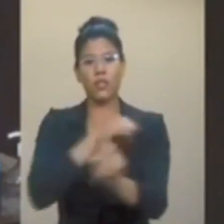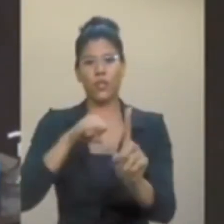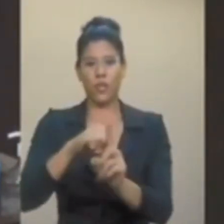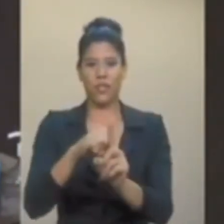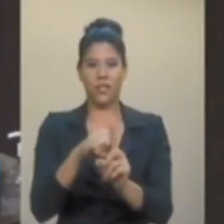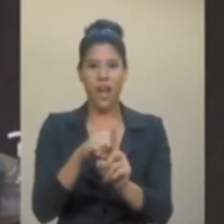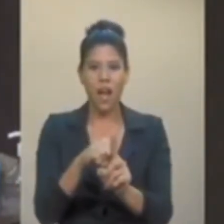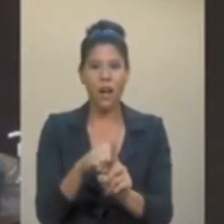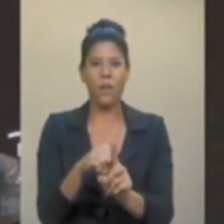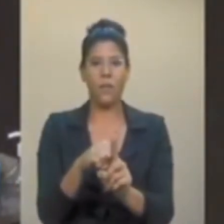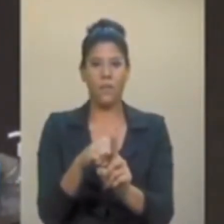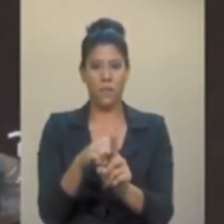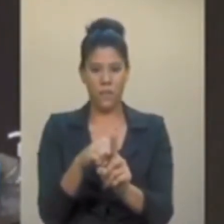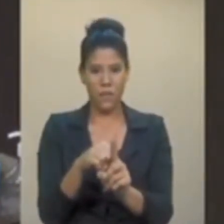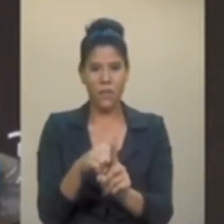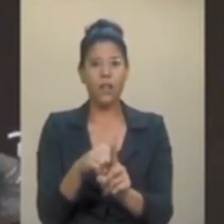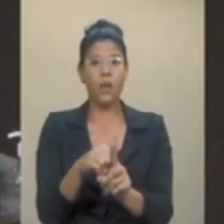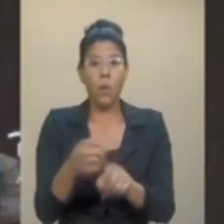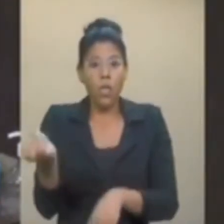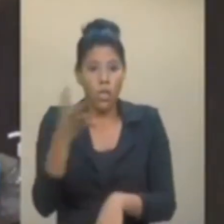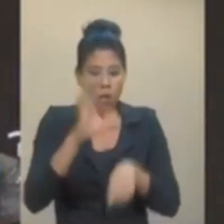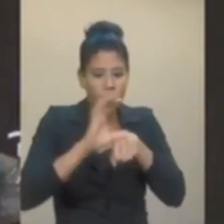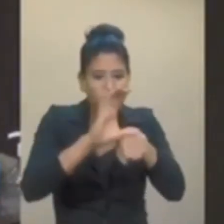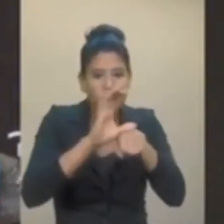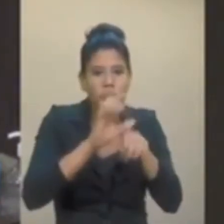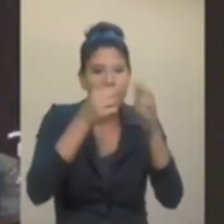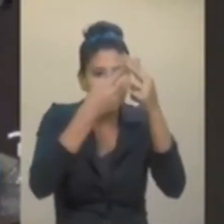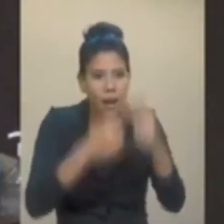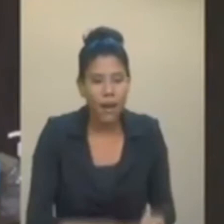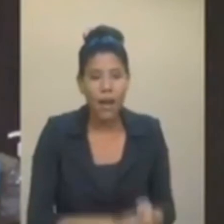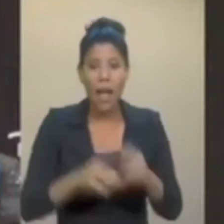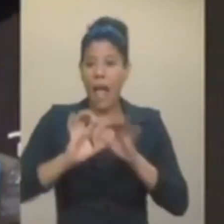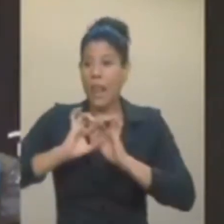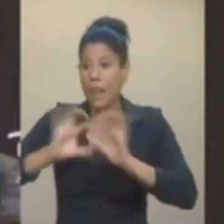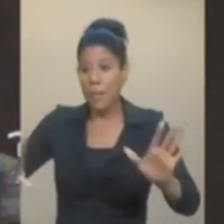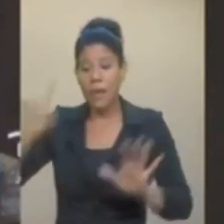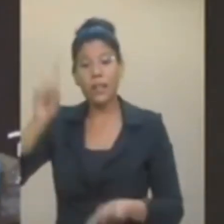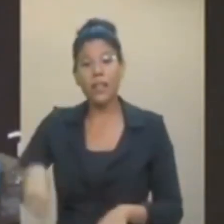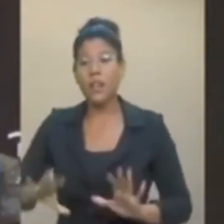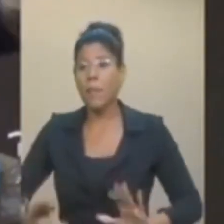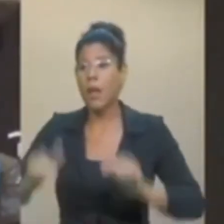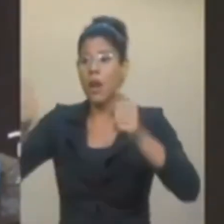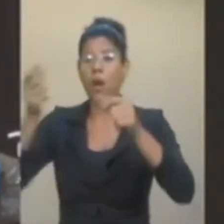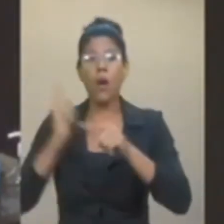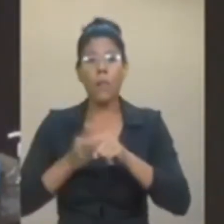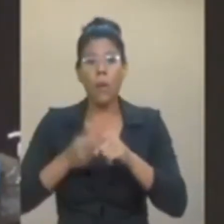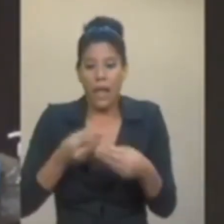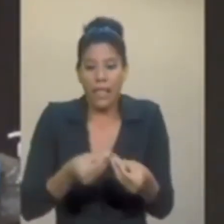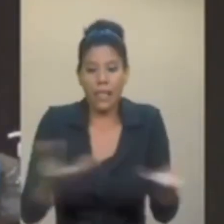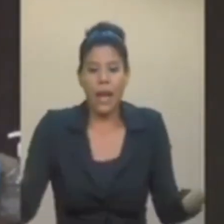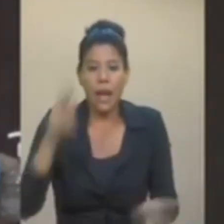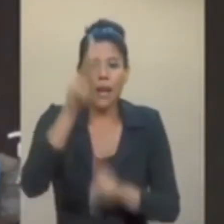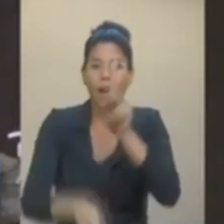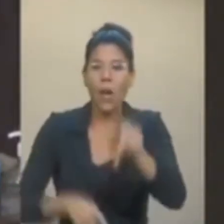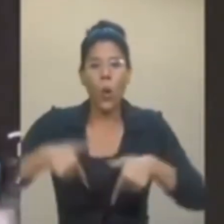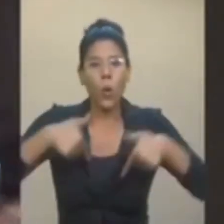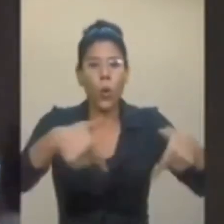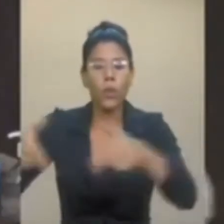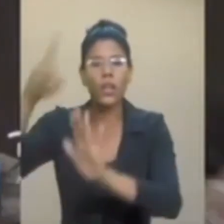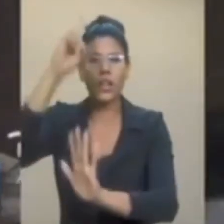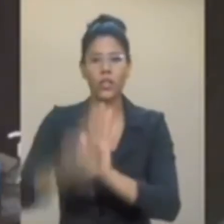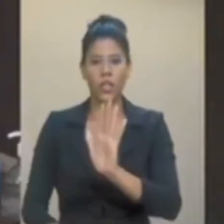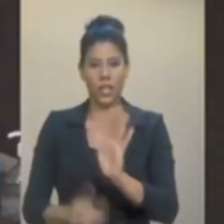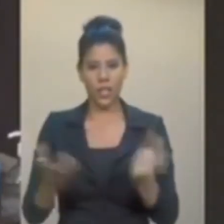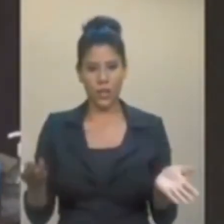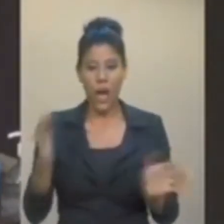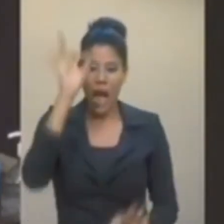de uma nova Carta Constitucional. Que a liberdade é melhor porque permite que as pessoas lutem pelos seus direitos. Que a